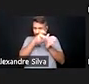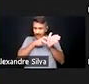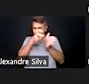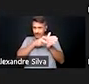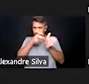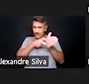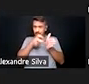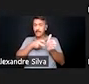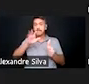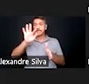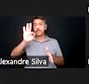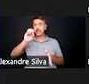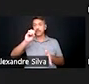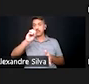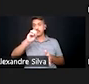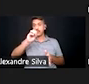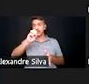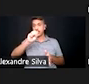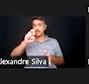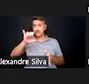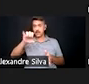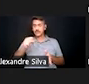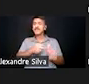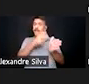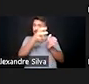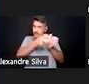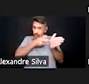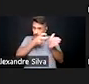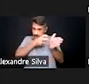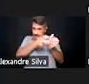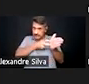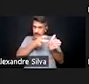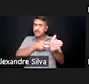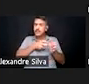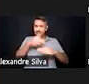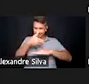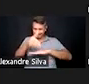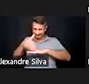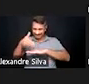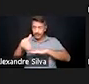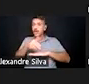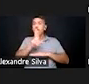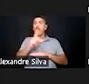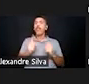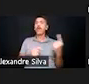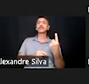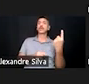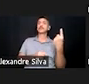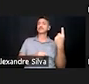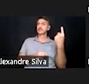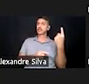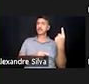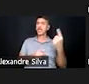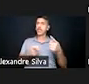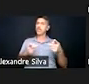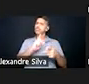elementos constituintes das rochas. Os fósseis, eles não têm uma existência isolada. Ah, eu sou um fóssil.